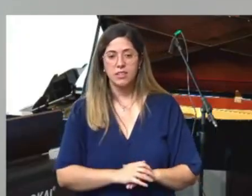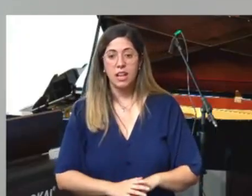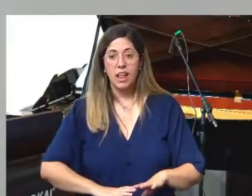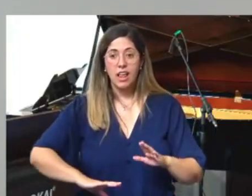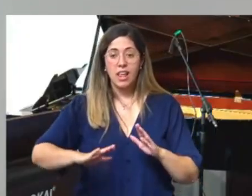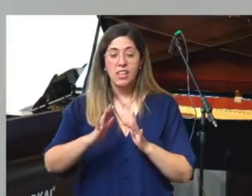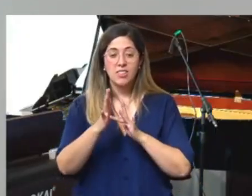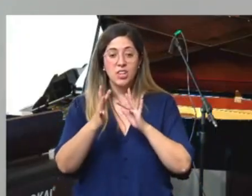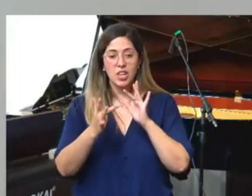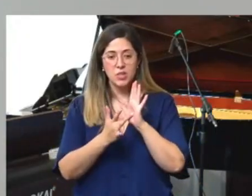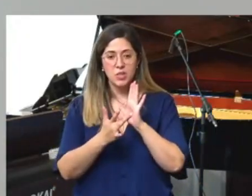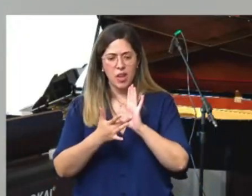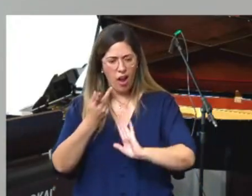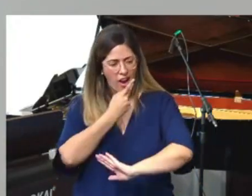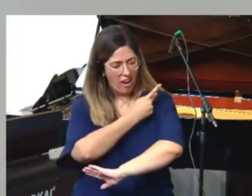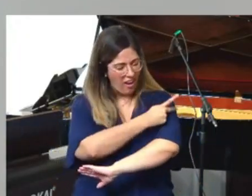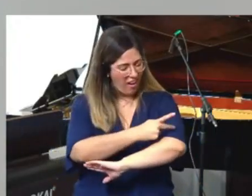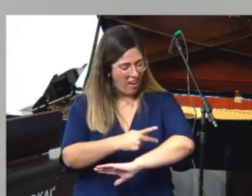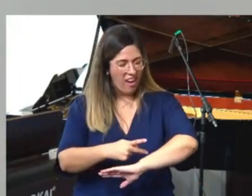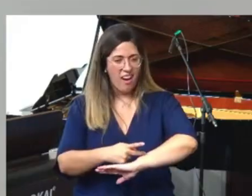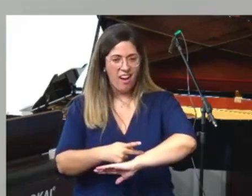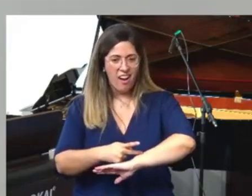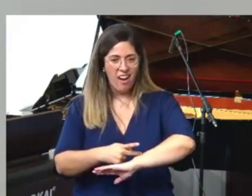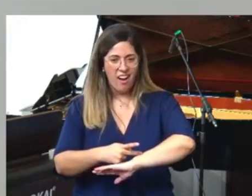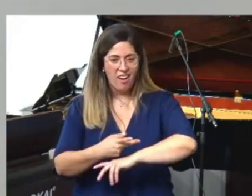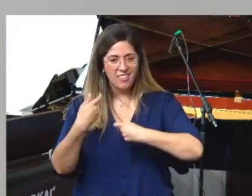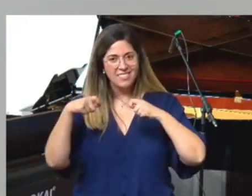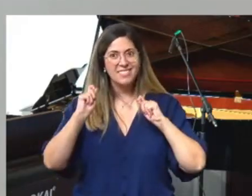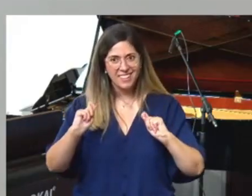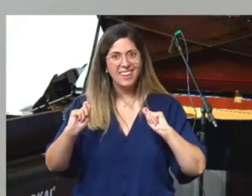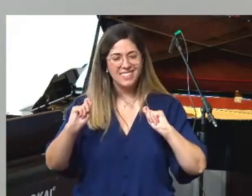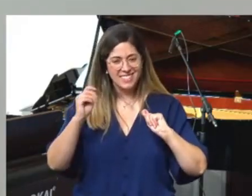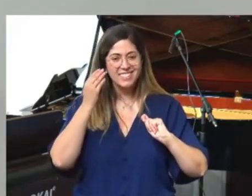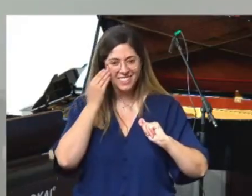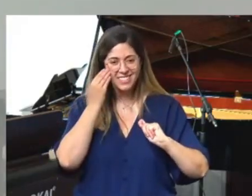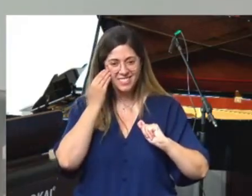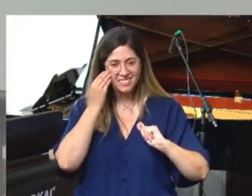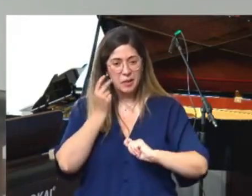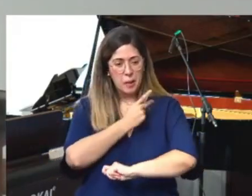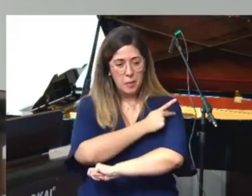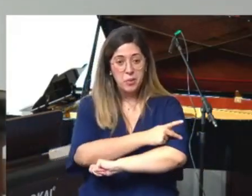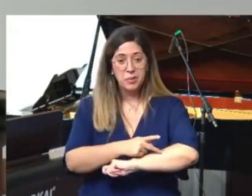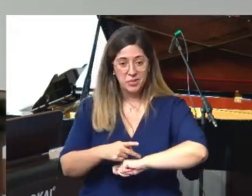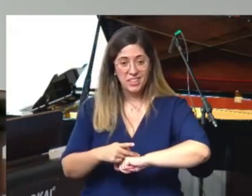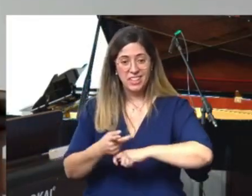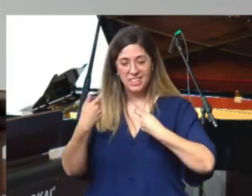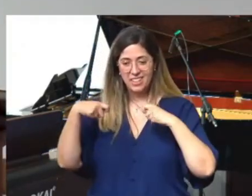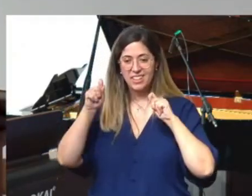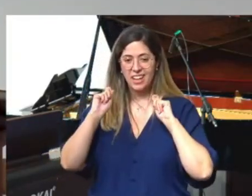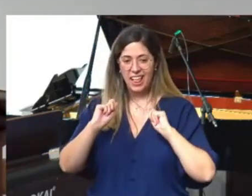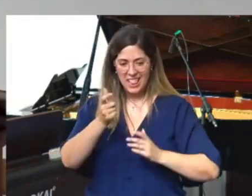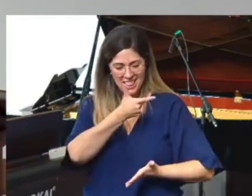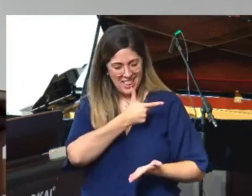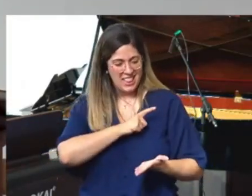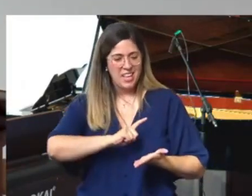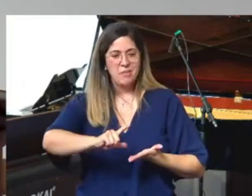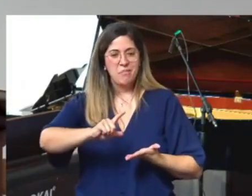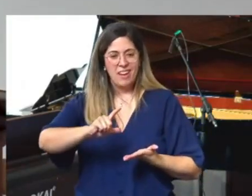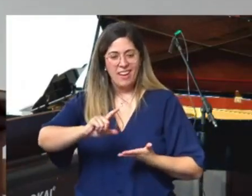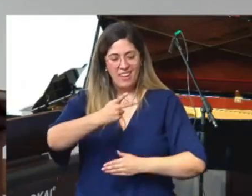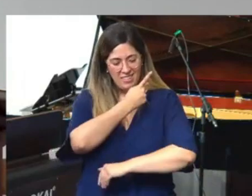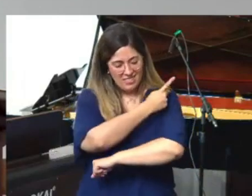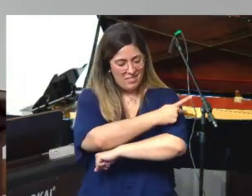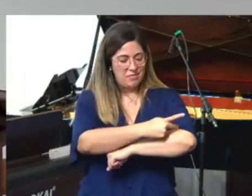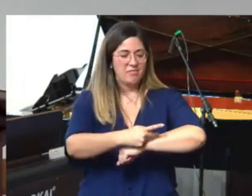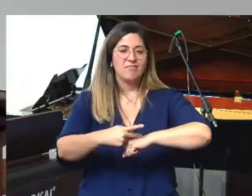Cristo purifica pecadores. Ela perdoa pecadores. E